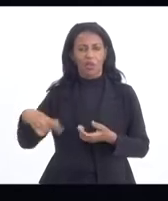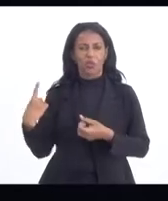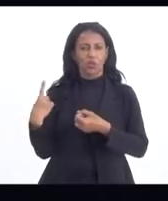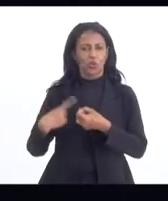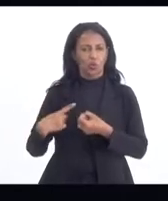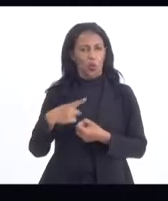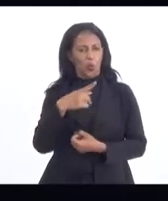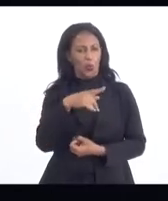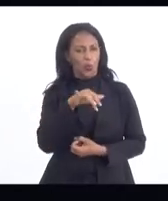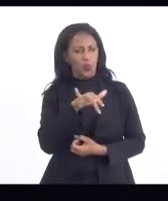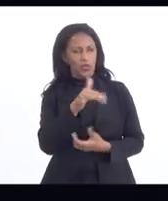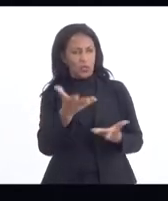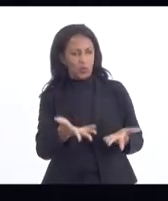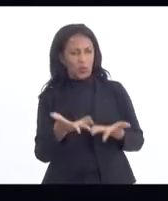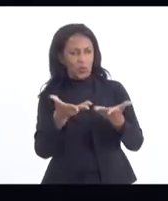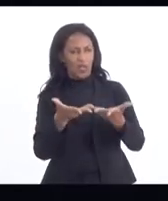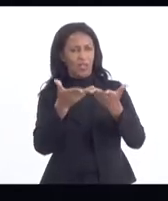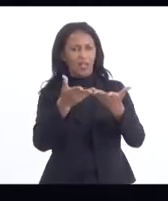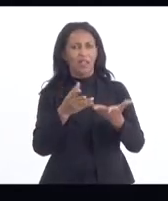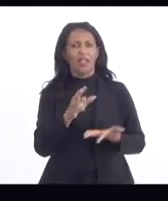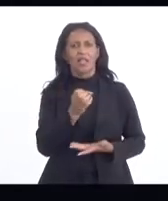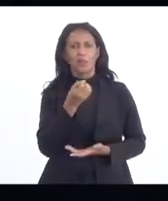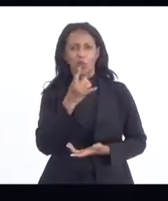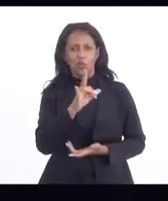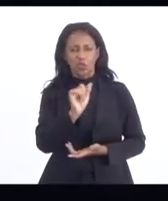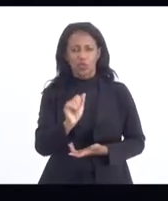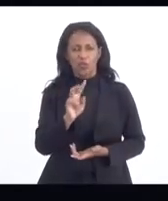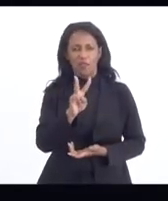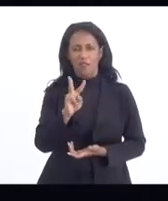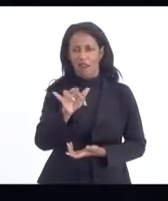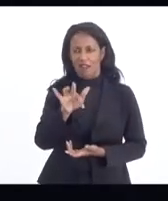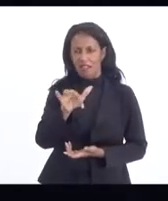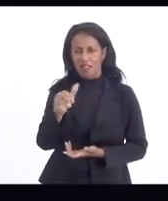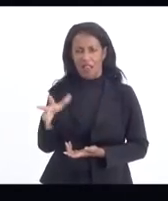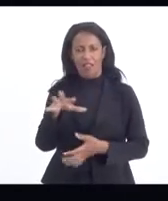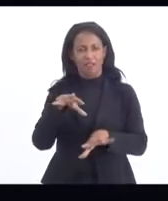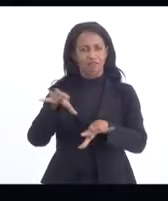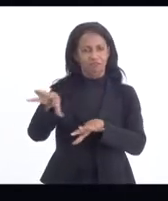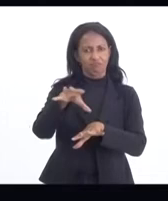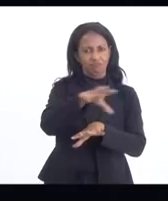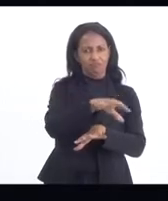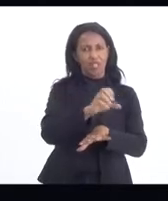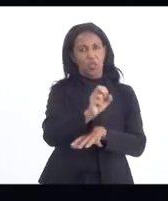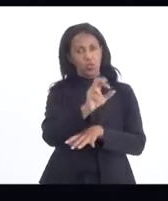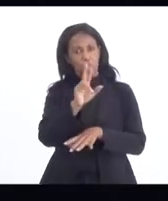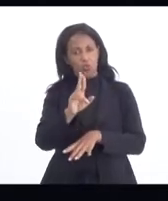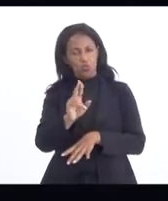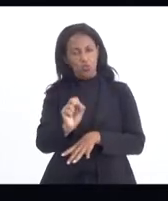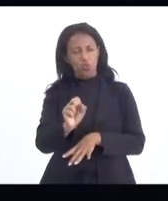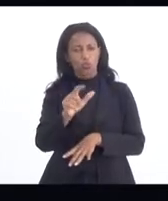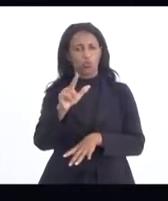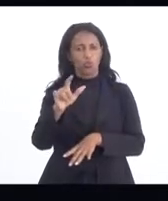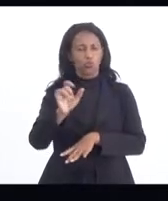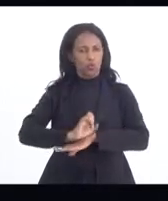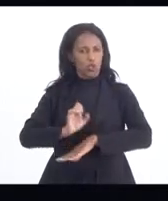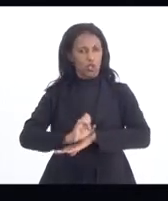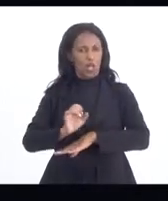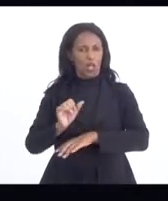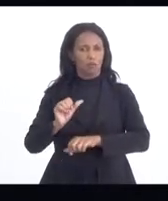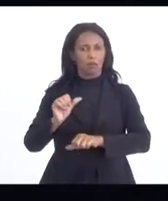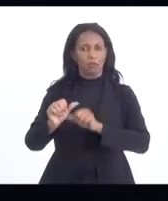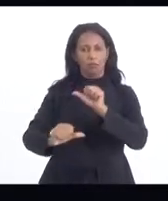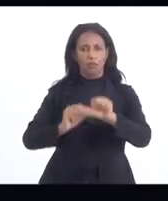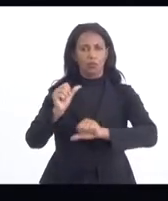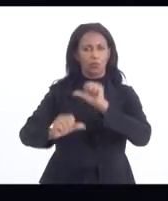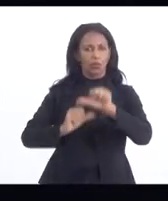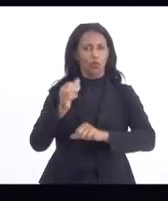de Porciúncula, Varriçai e Bom Jesus, como alguns outros da região serrana e do sul do estado, passaram a produzir o café